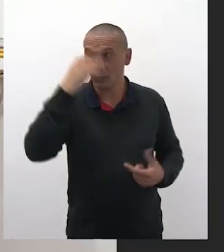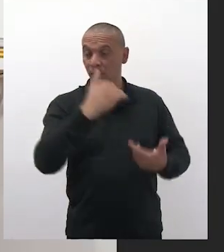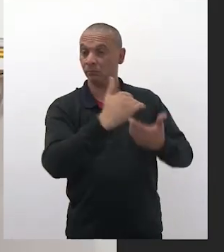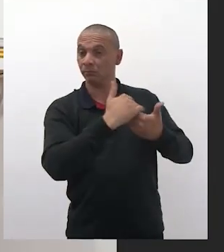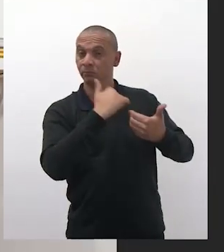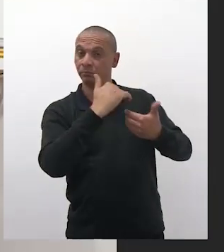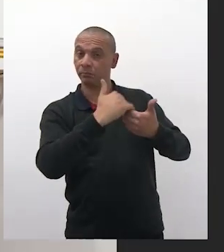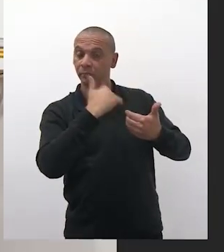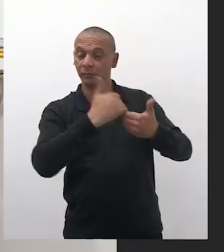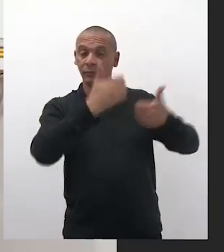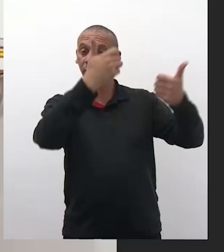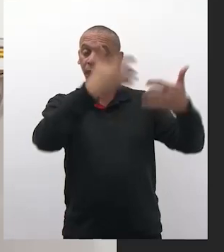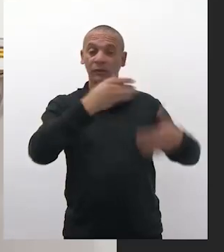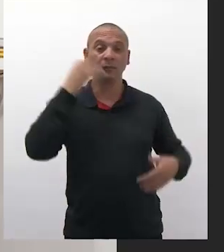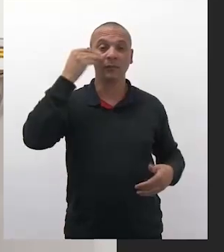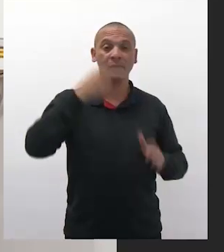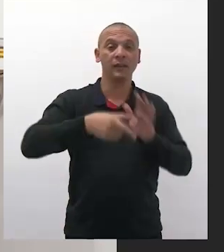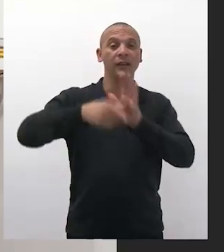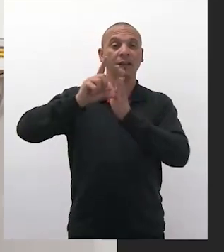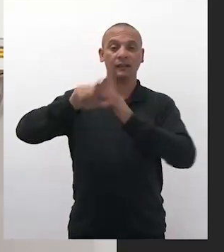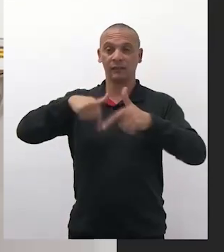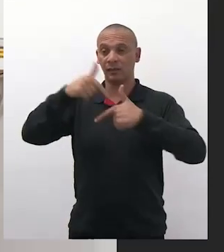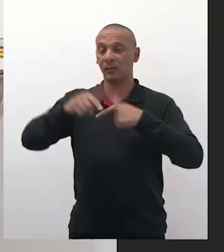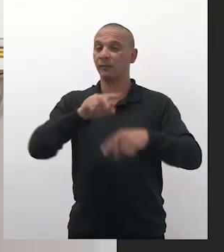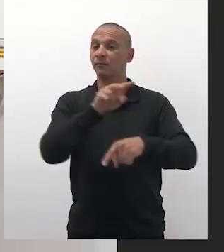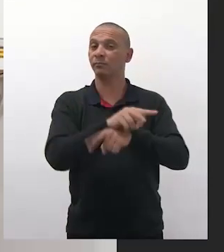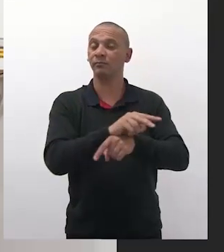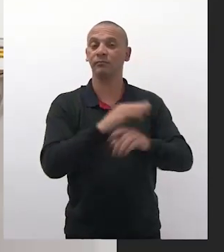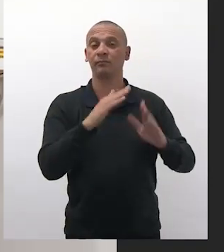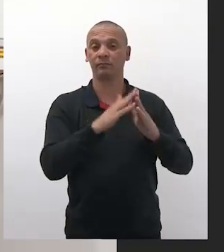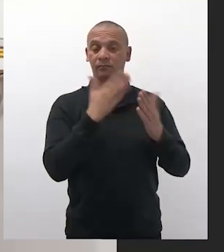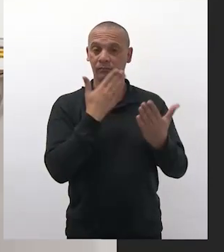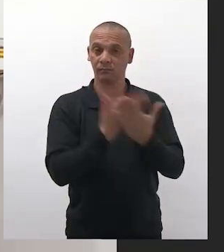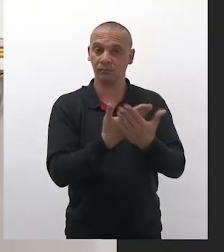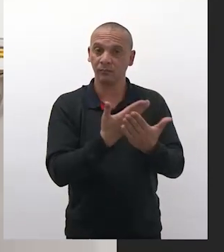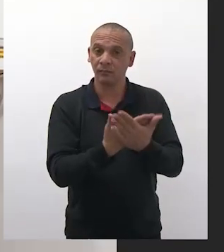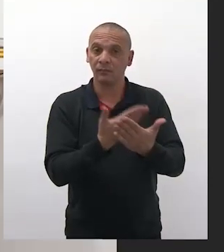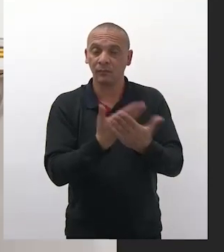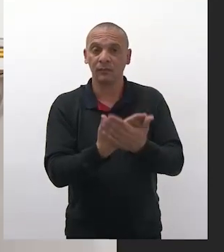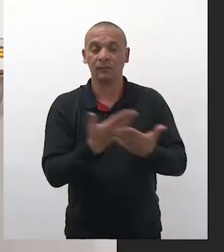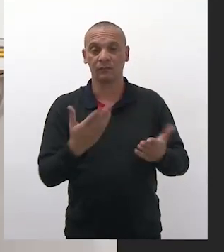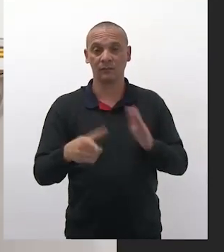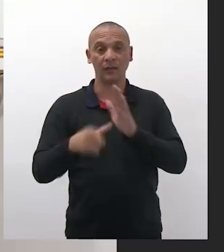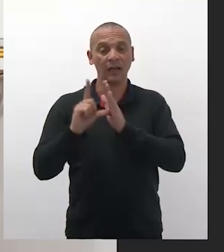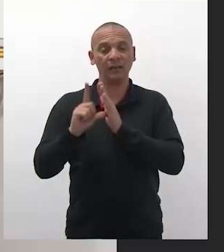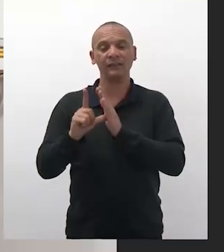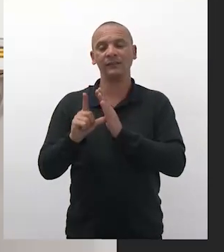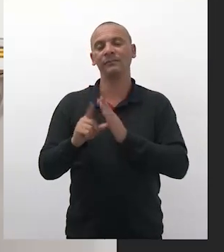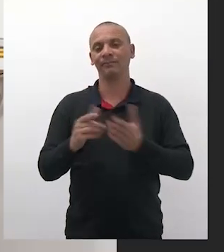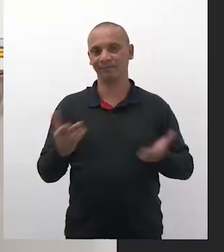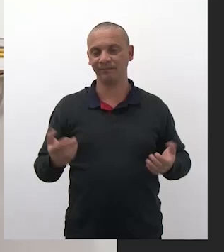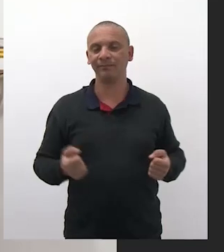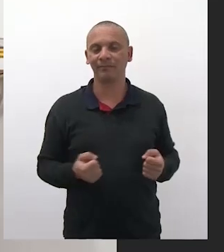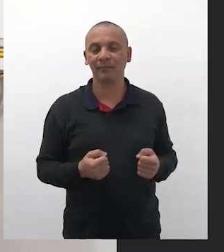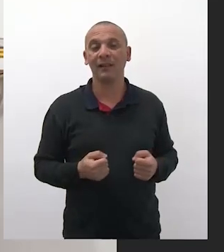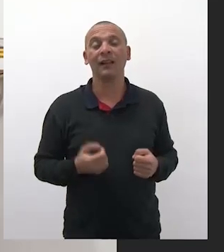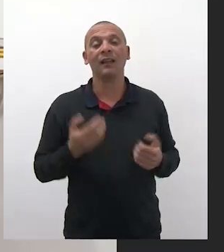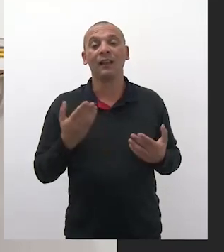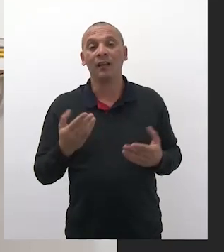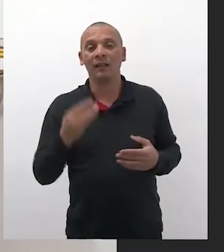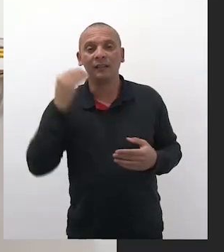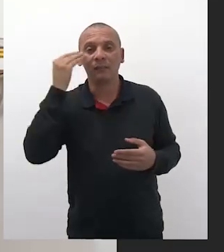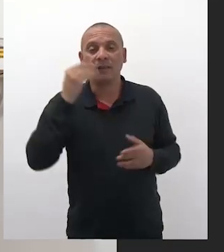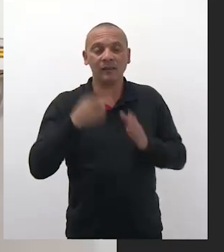essa experiência anterior, né, de entrar numa escola como docente, né? Então, da